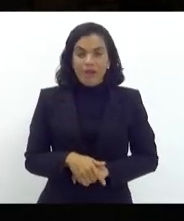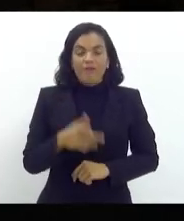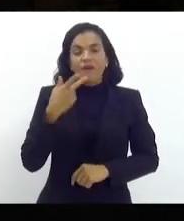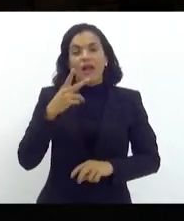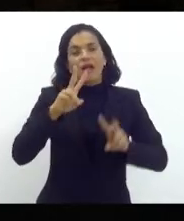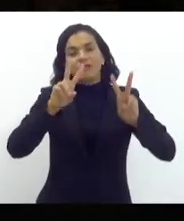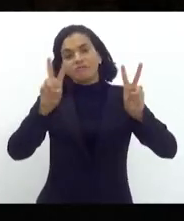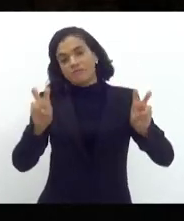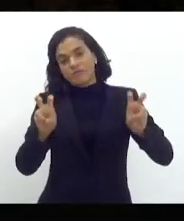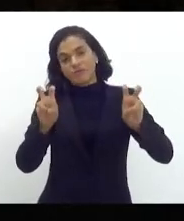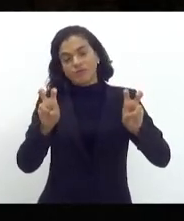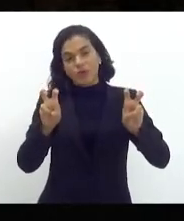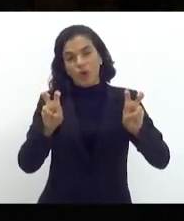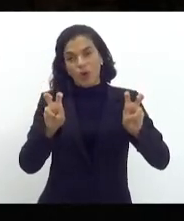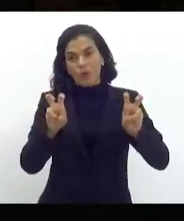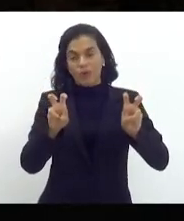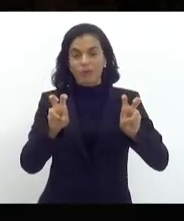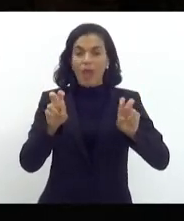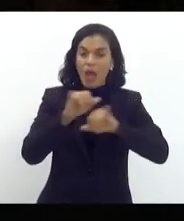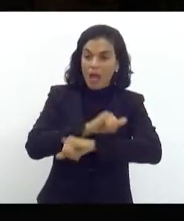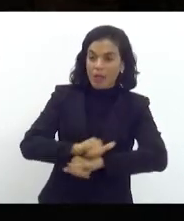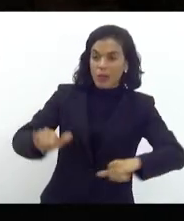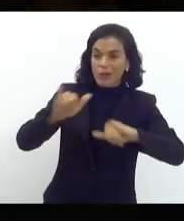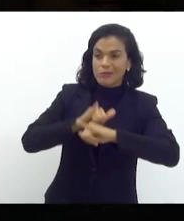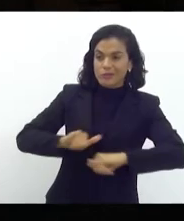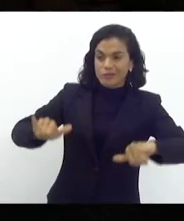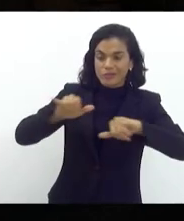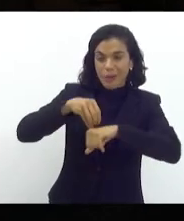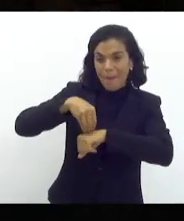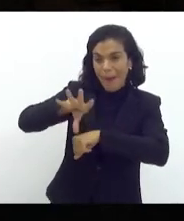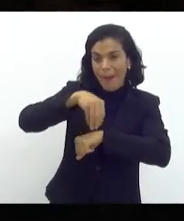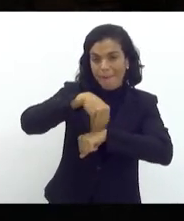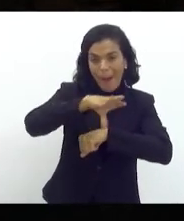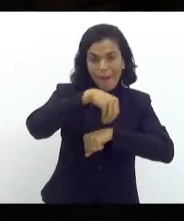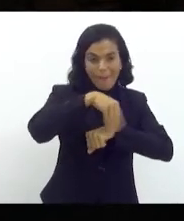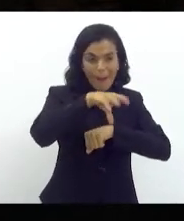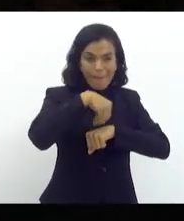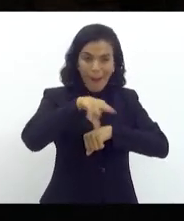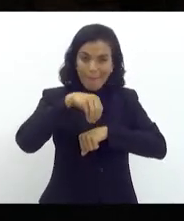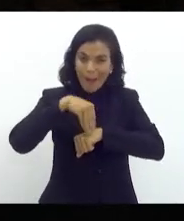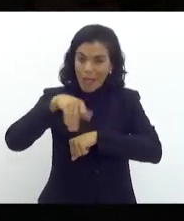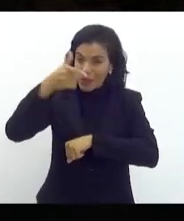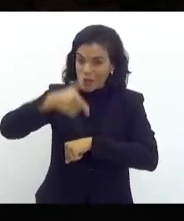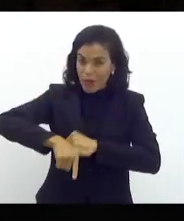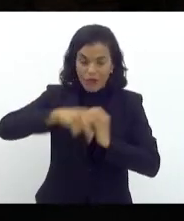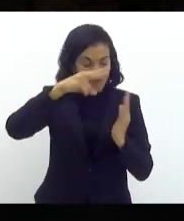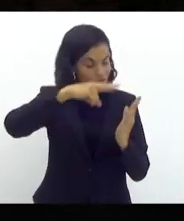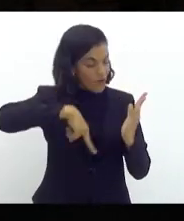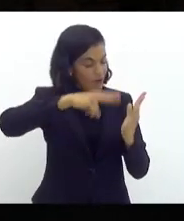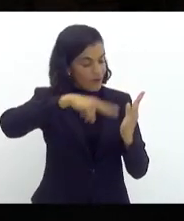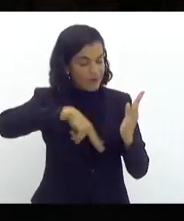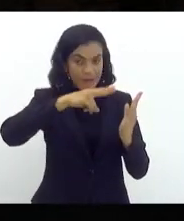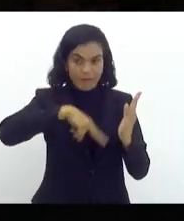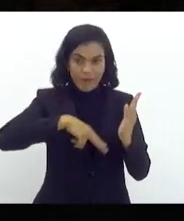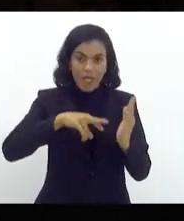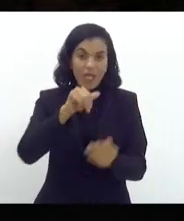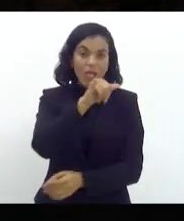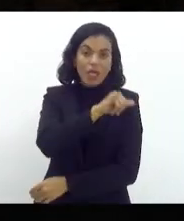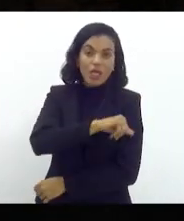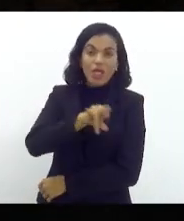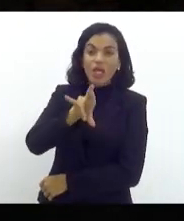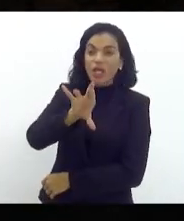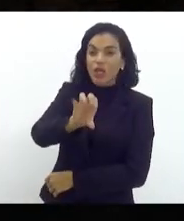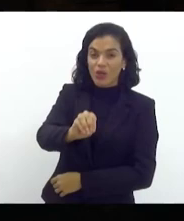referir a notícia que vou novamente ler Rio de